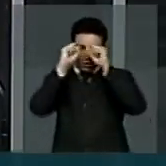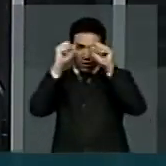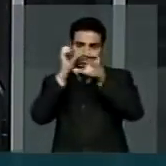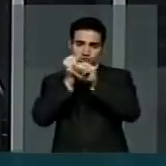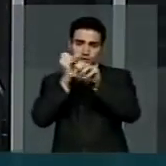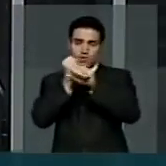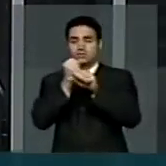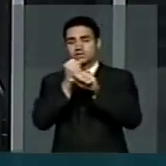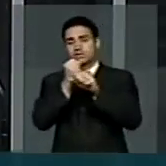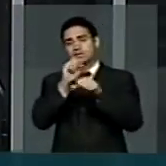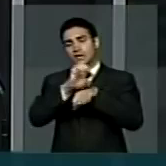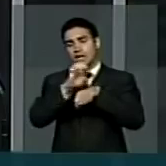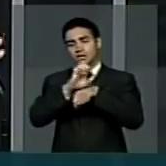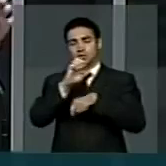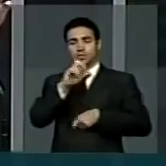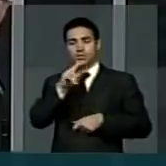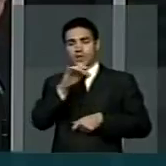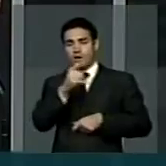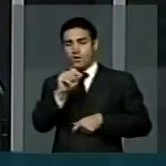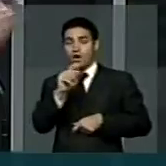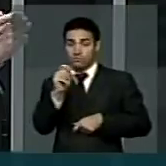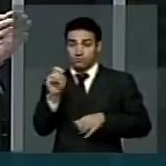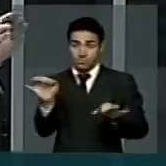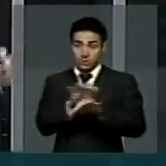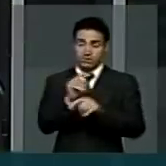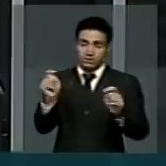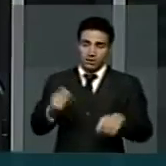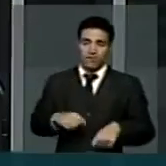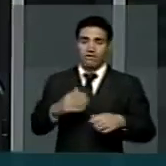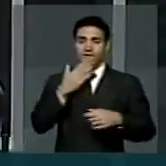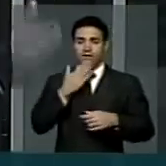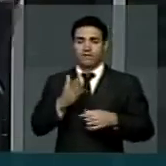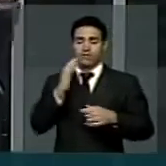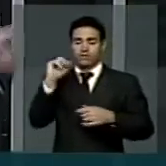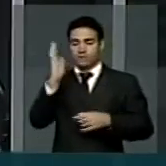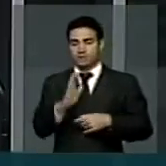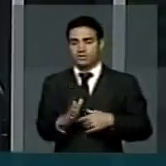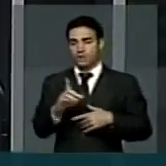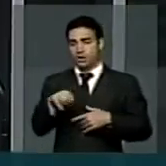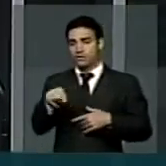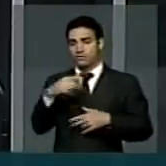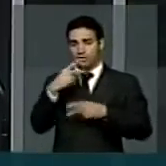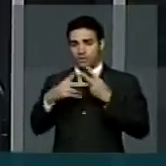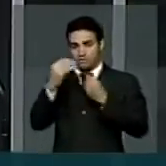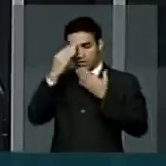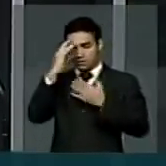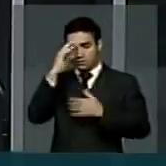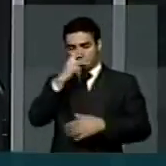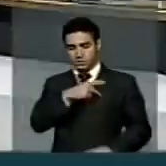sim estaremos legislando a favor do Brasil. Era o que eu tinha. Muito obrigado, senhoras e senhores.